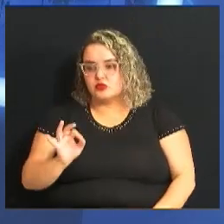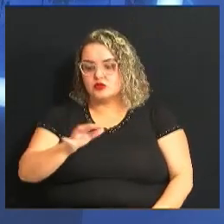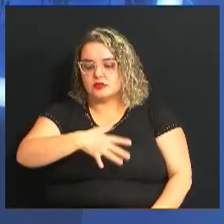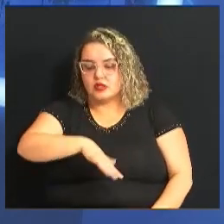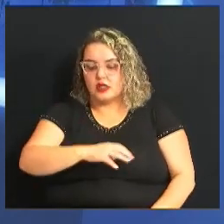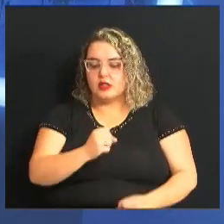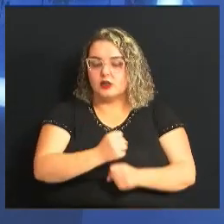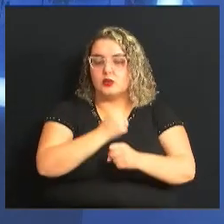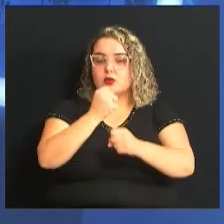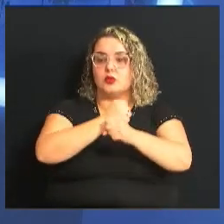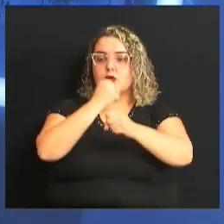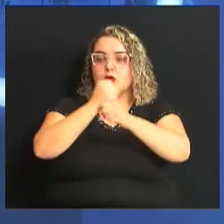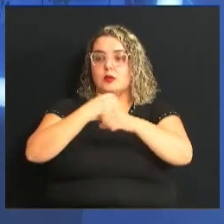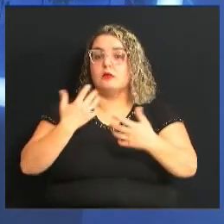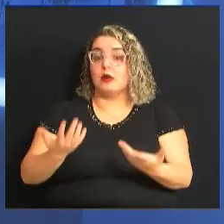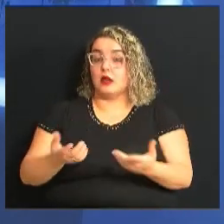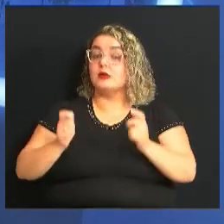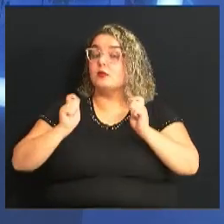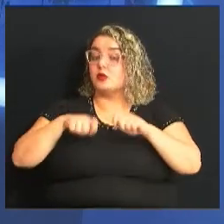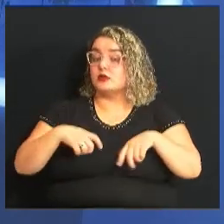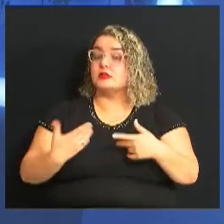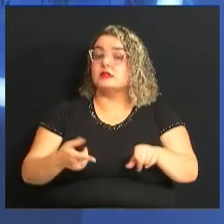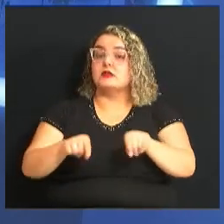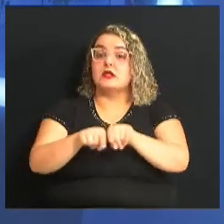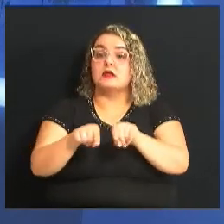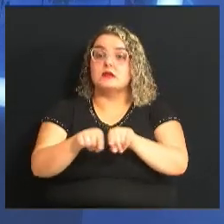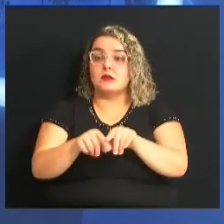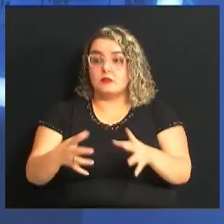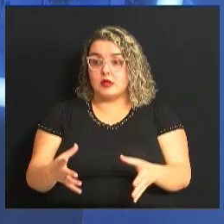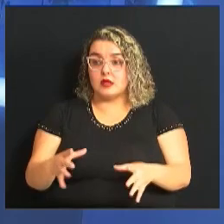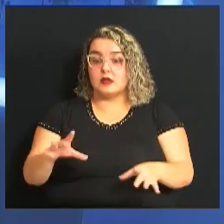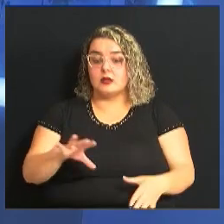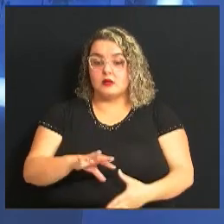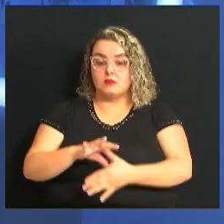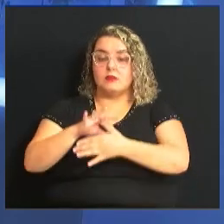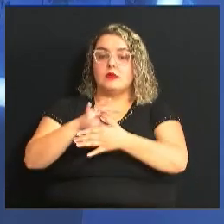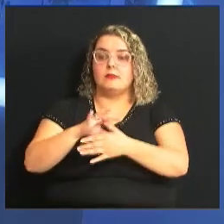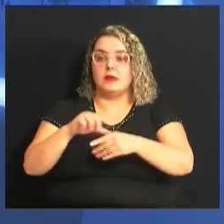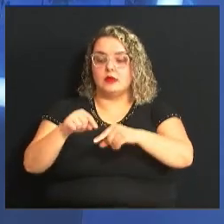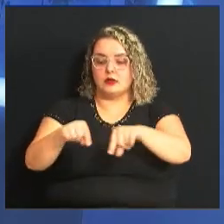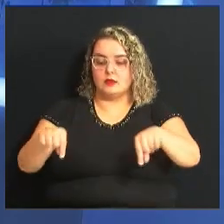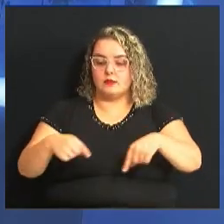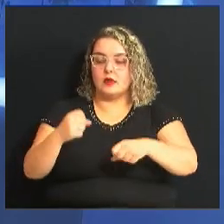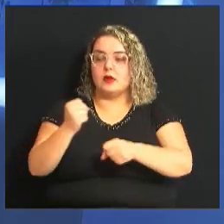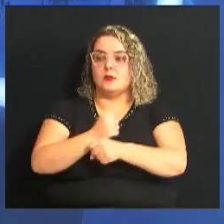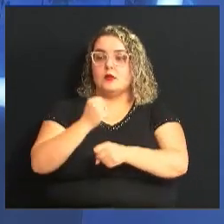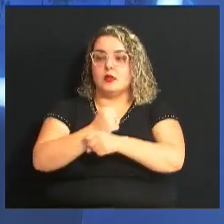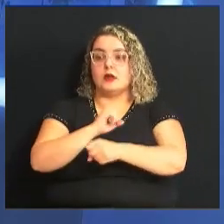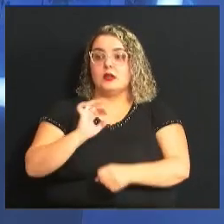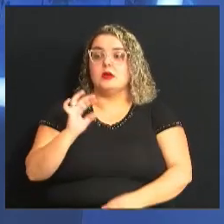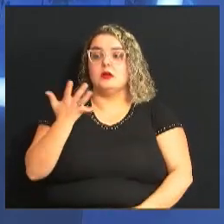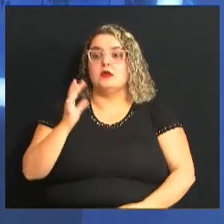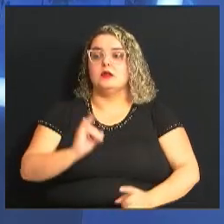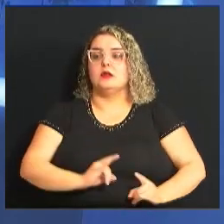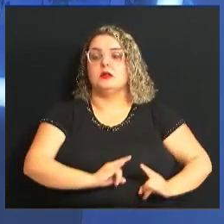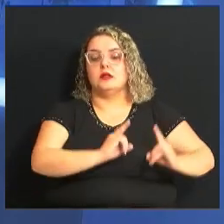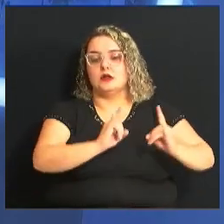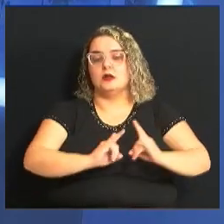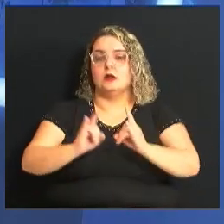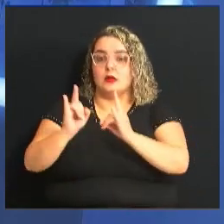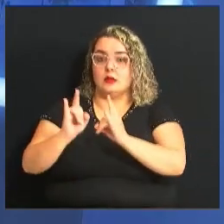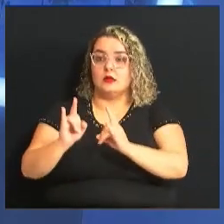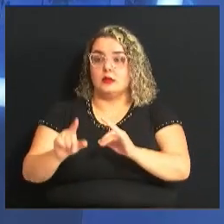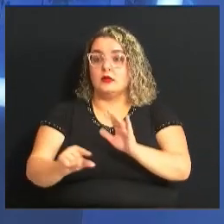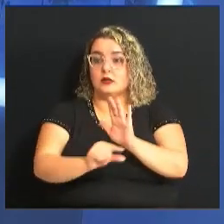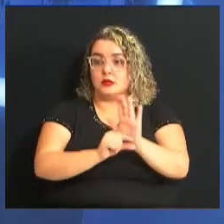edificada, mas será possível também anexar lotes para as obras que vão acontecer nesses edifícios previstos na